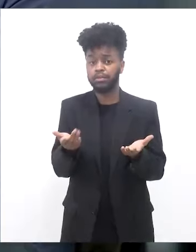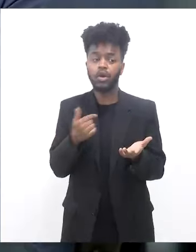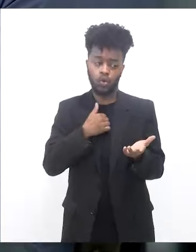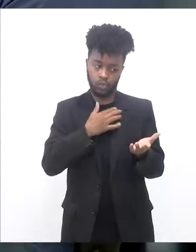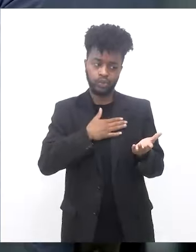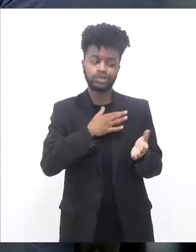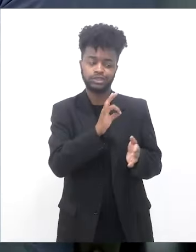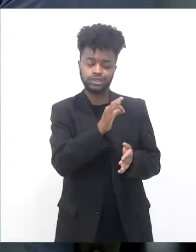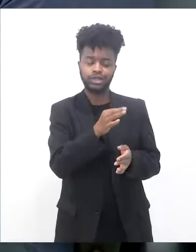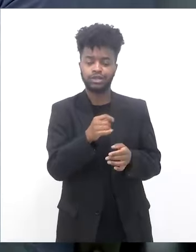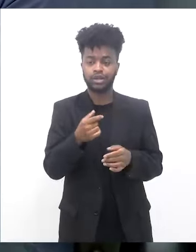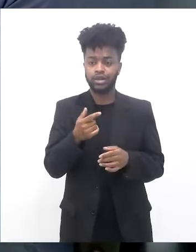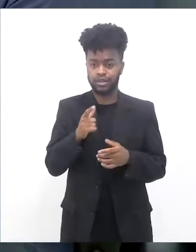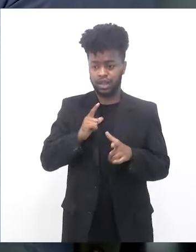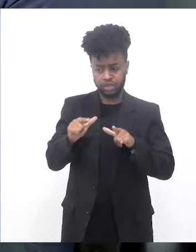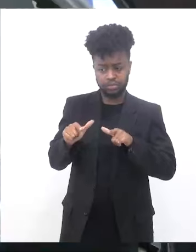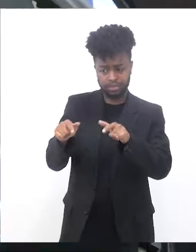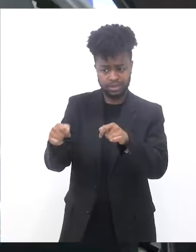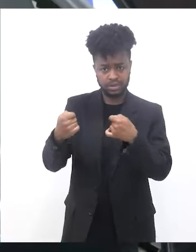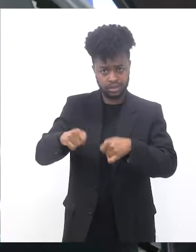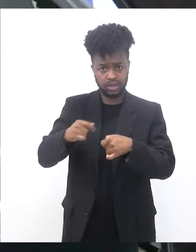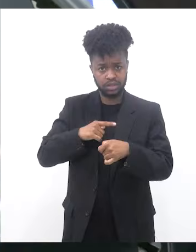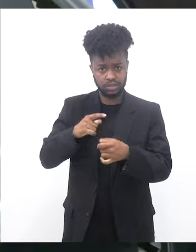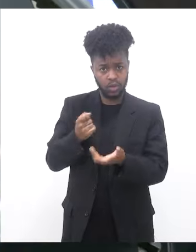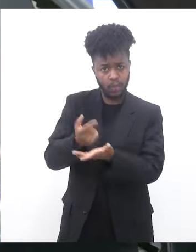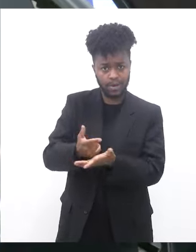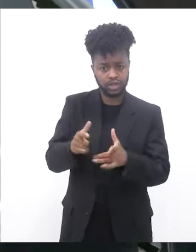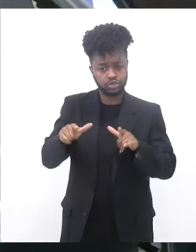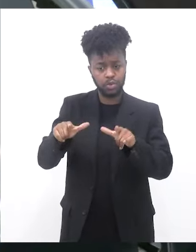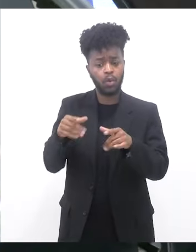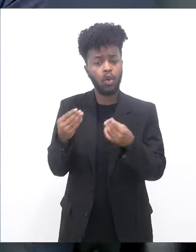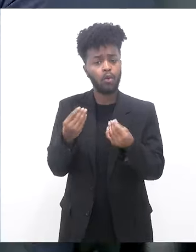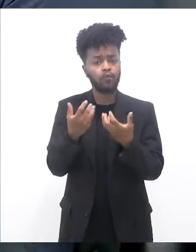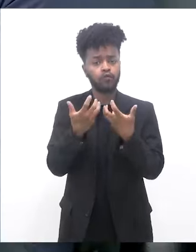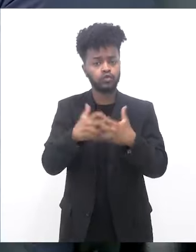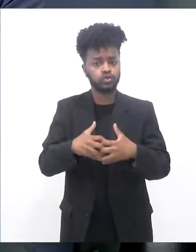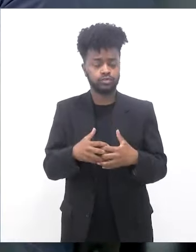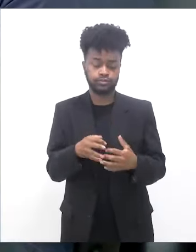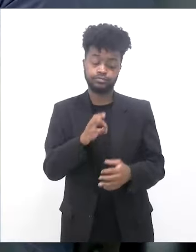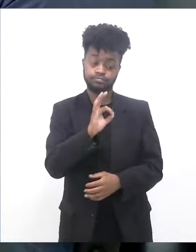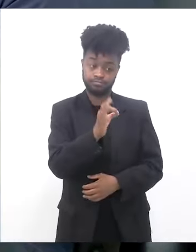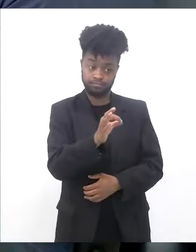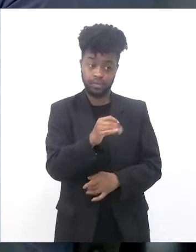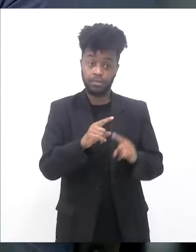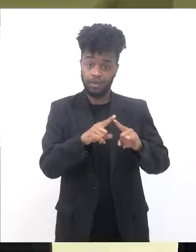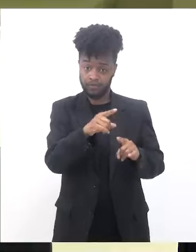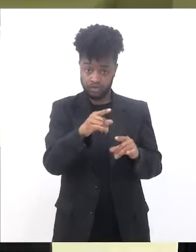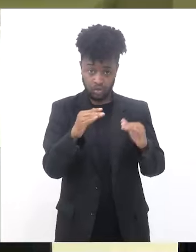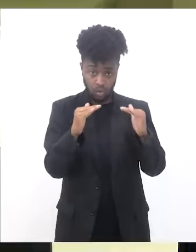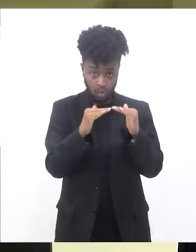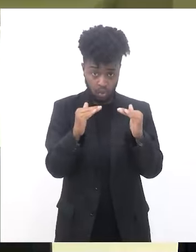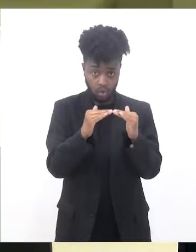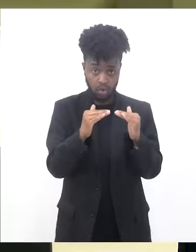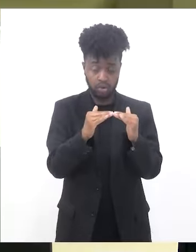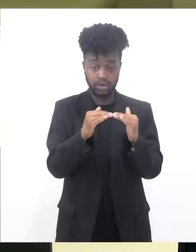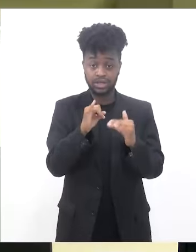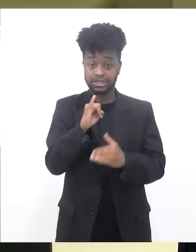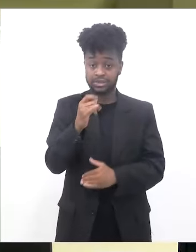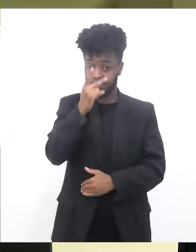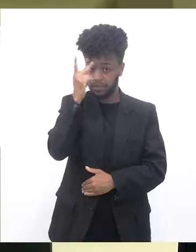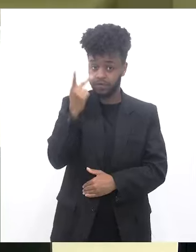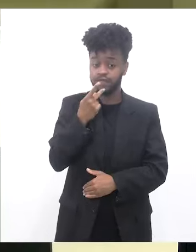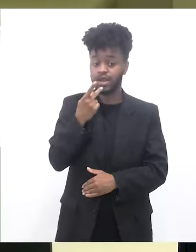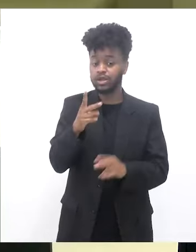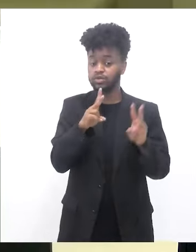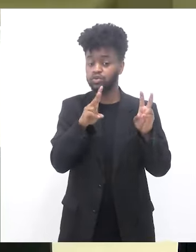Boa. Gostei. Vão botar diploma para IA? A IA vai comprar um diploma? Como é que vai ser isso? Pois é, mas você concorda que a pessoa,